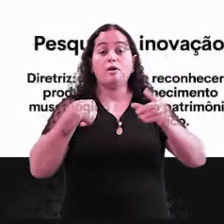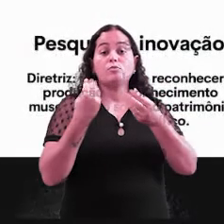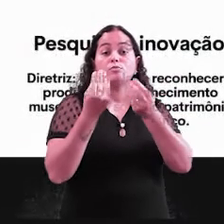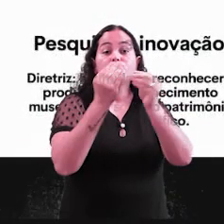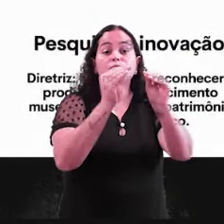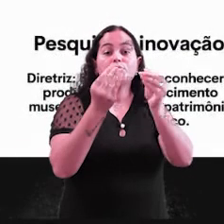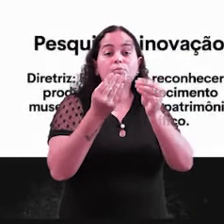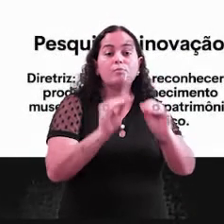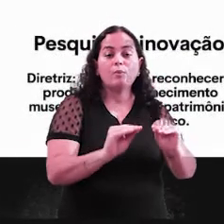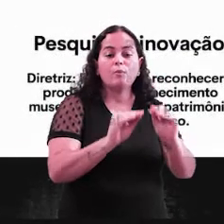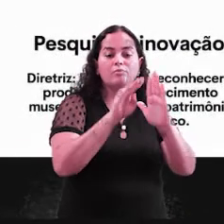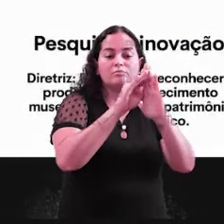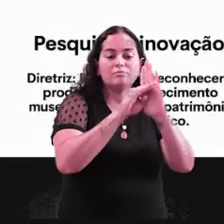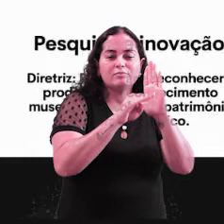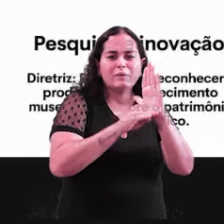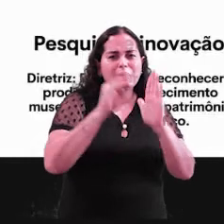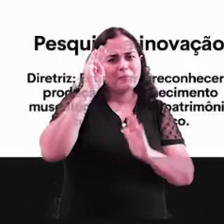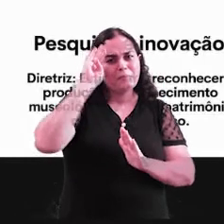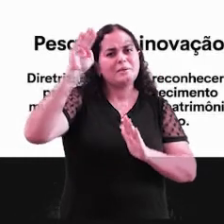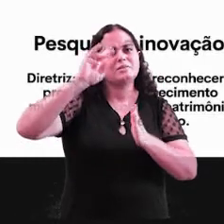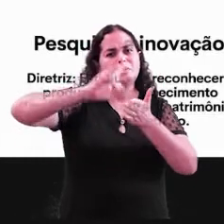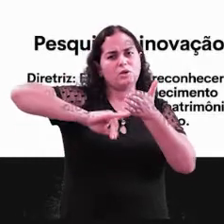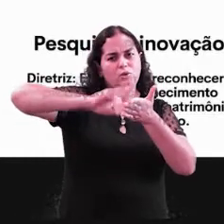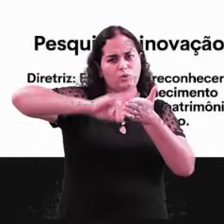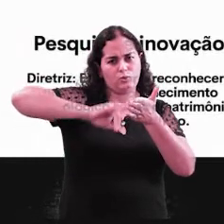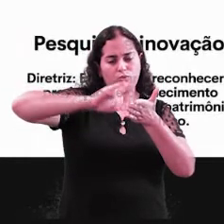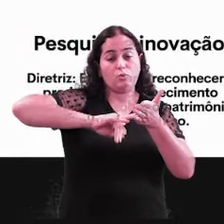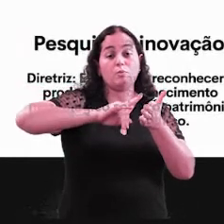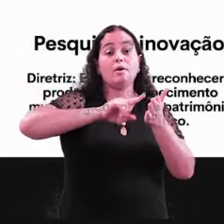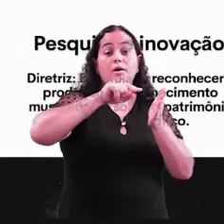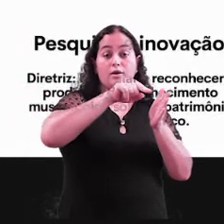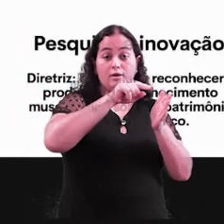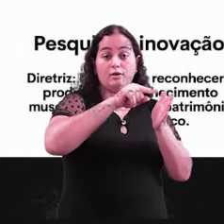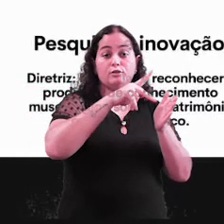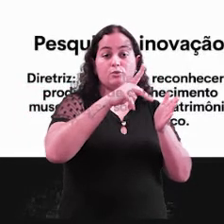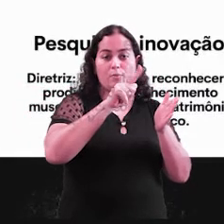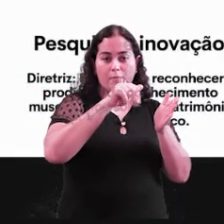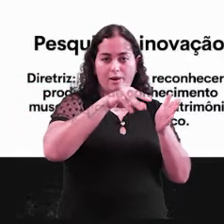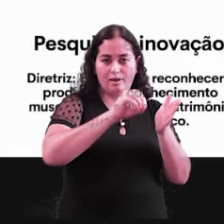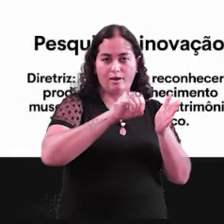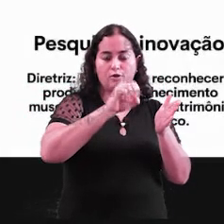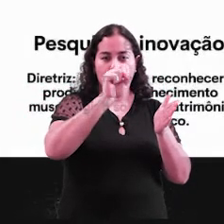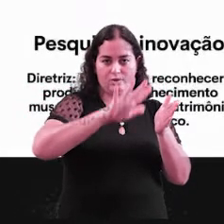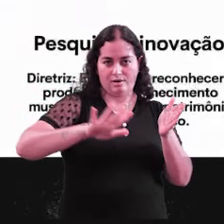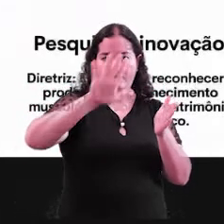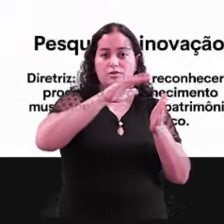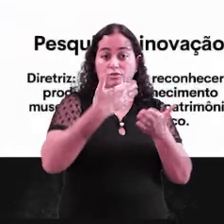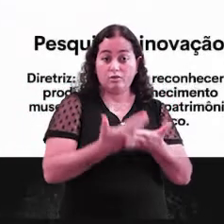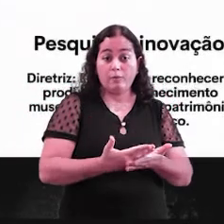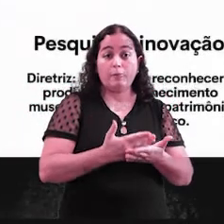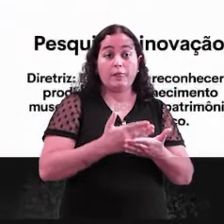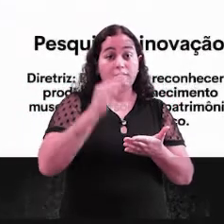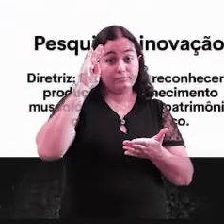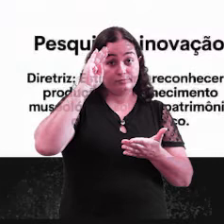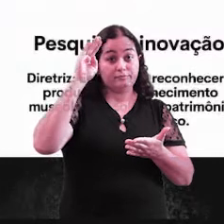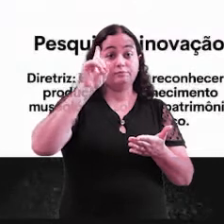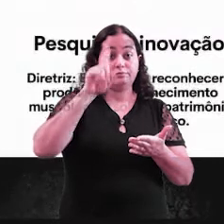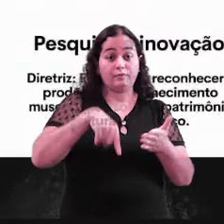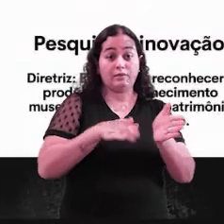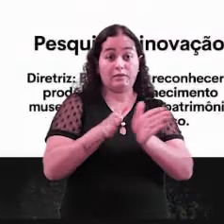diretrizes principais desse documento, do Plano Nacional Setorial, e o destaque que tem em relação